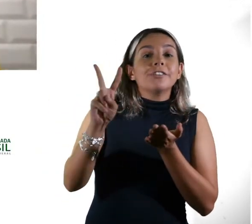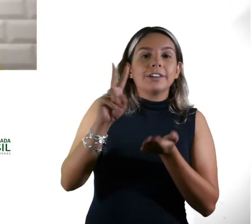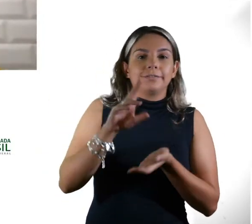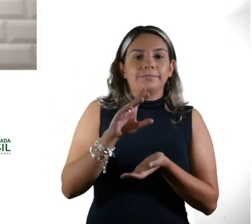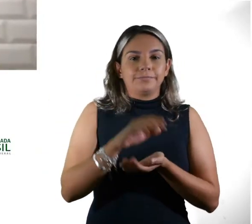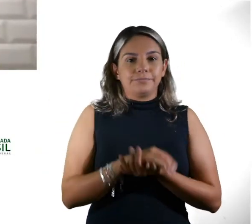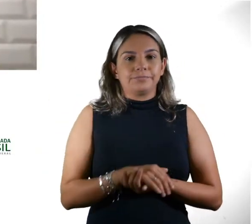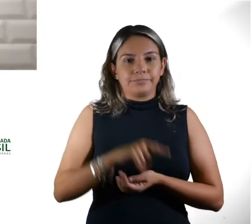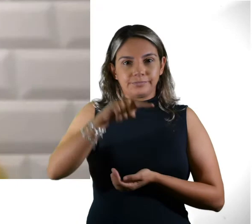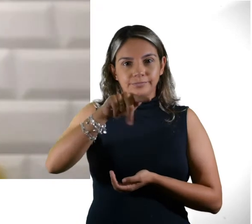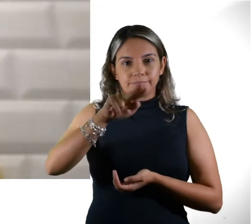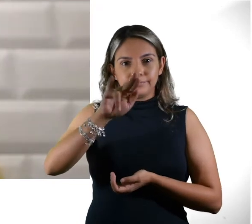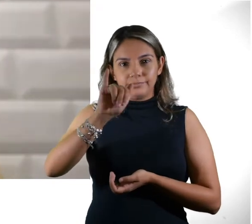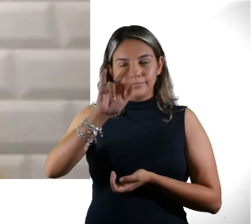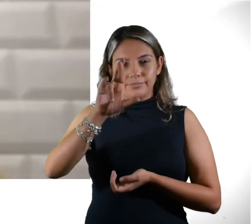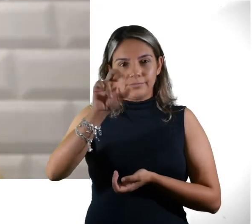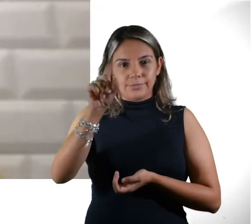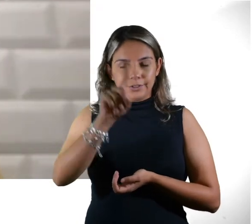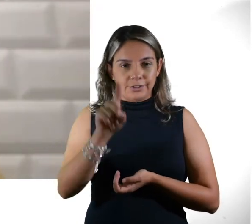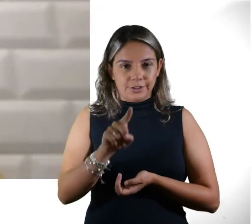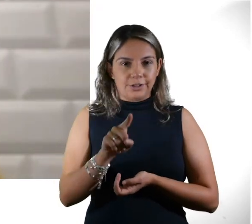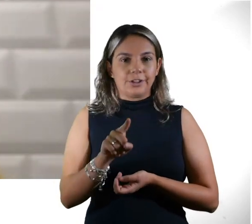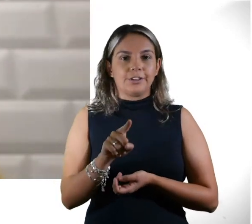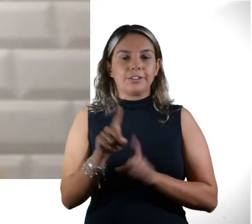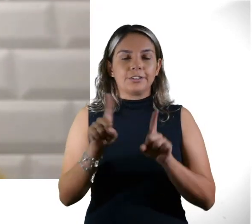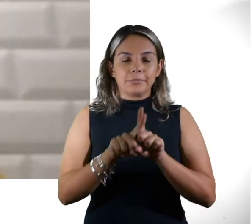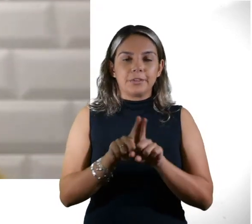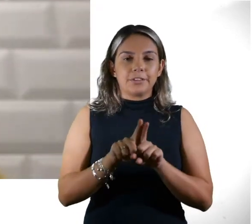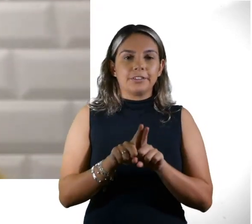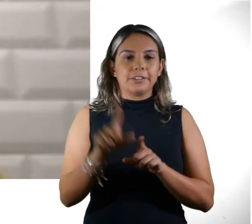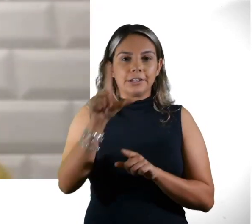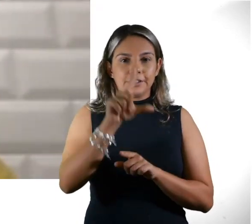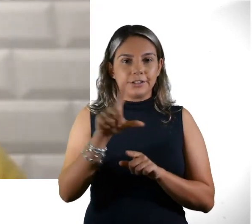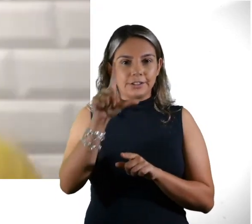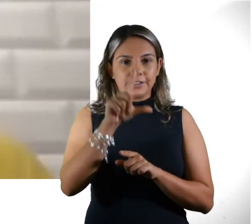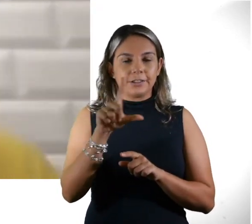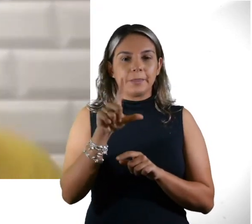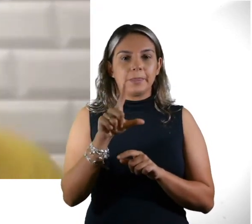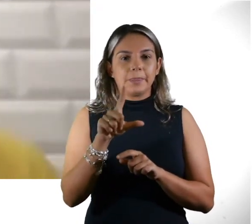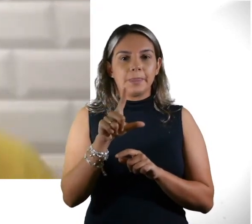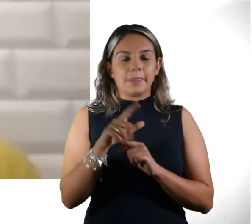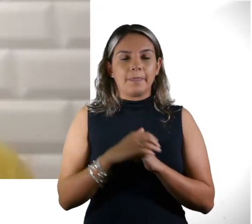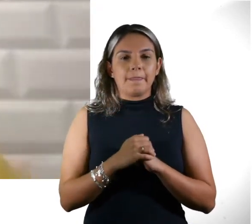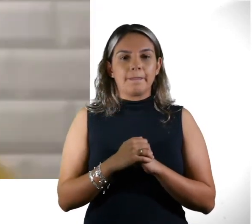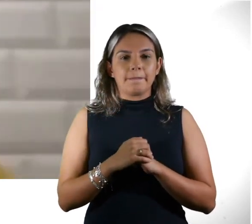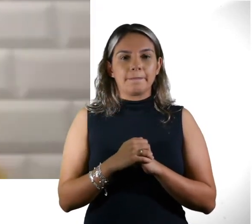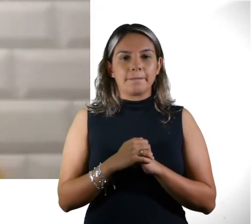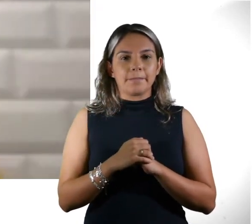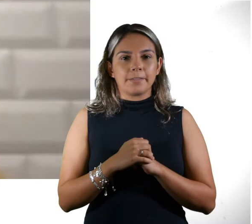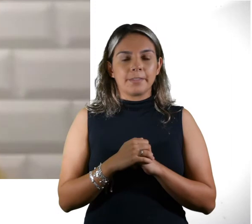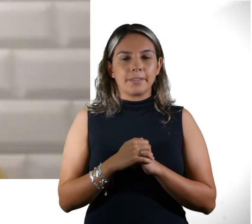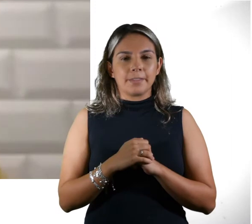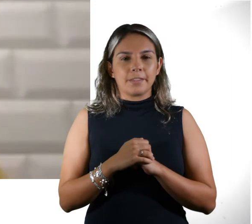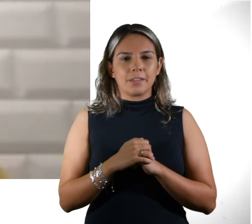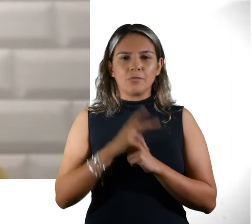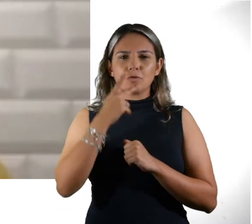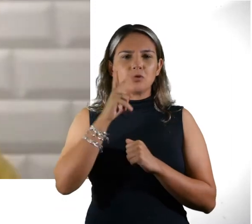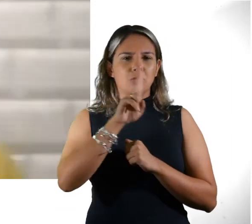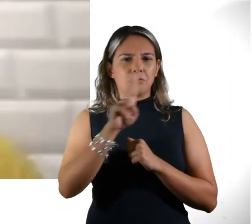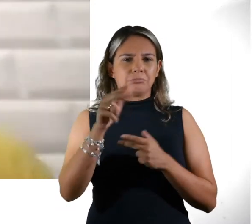Eça de Queiroz, por exemplo, não é? Venho de uma certa literatura latino-americana, com o Borges,